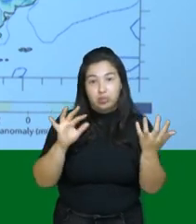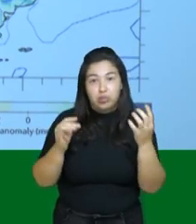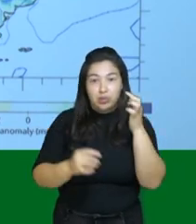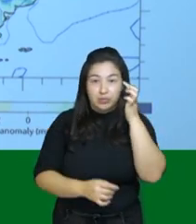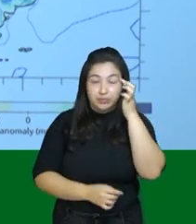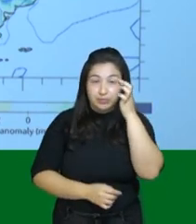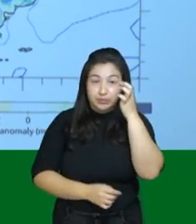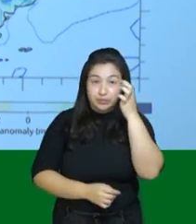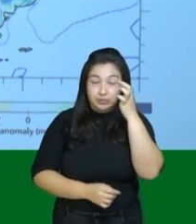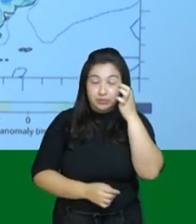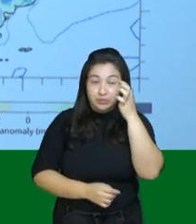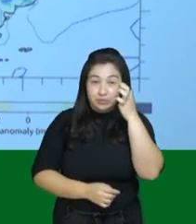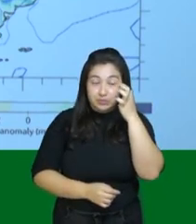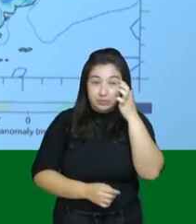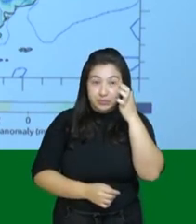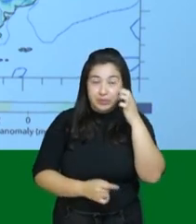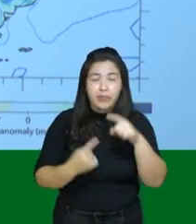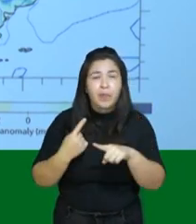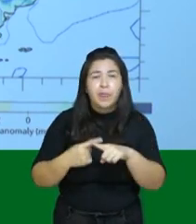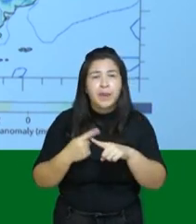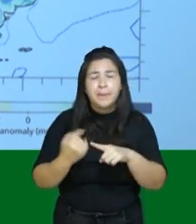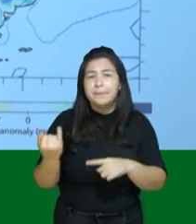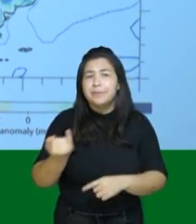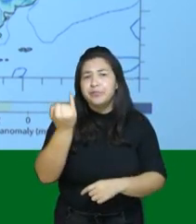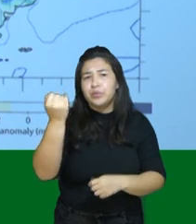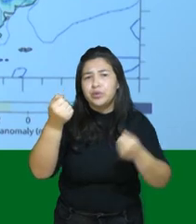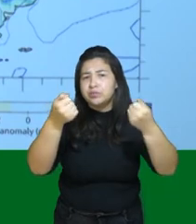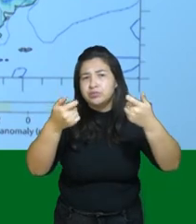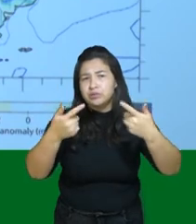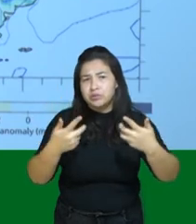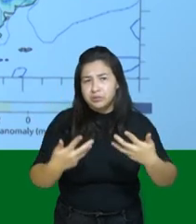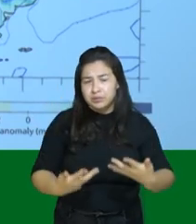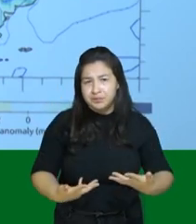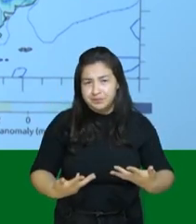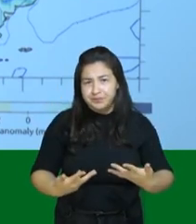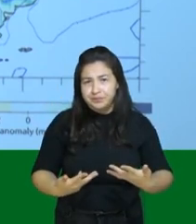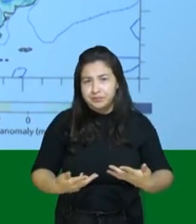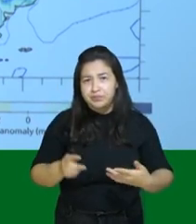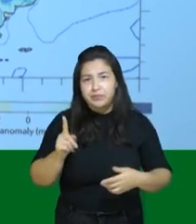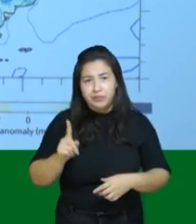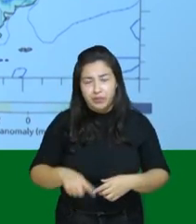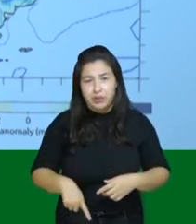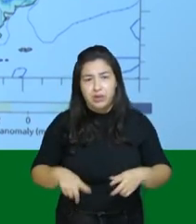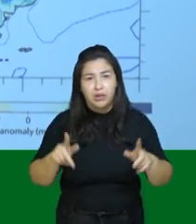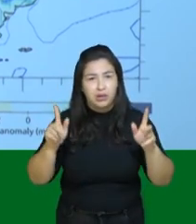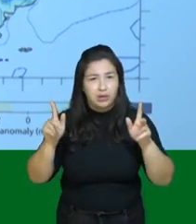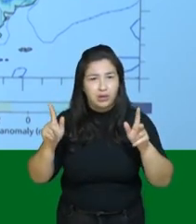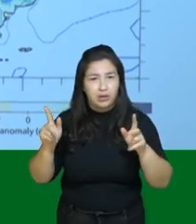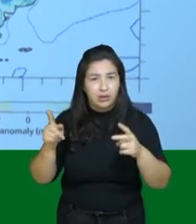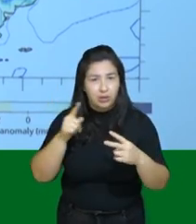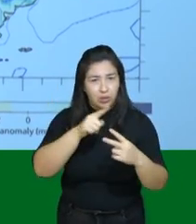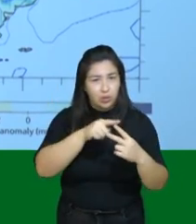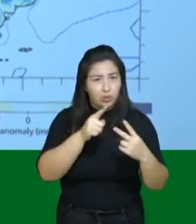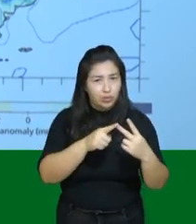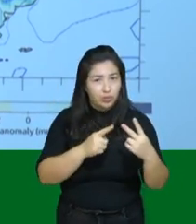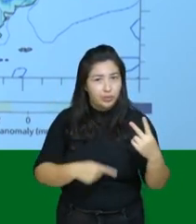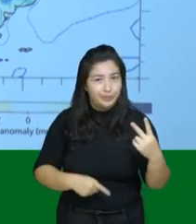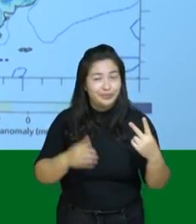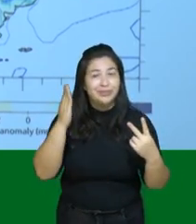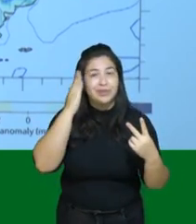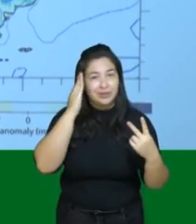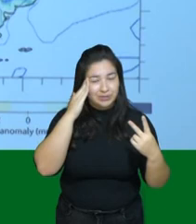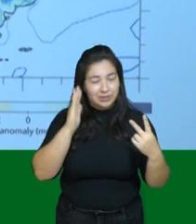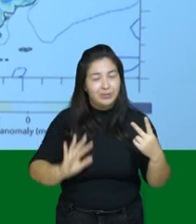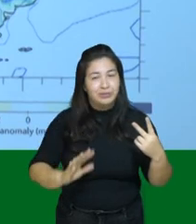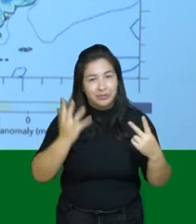Né? Foi os dois. E por que é importante eu frisar que também teve esse efeito do El Niño? A gente sabe que isso ia